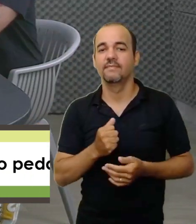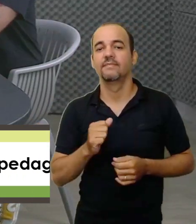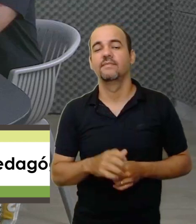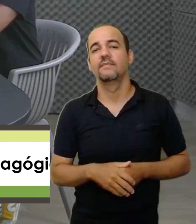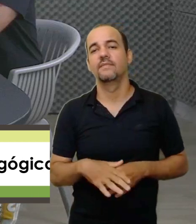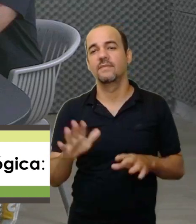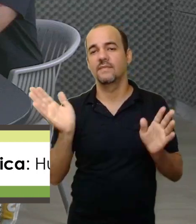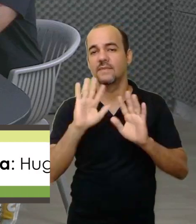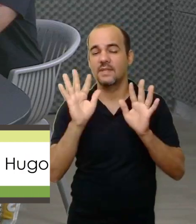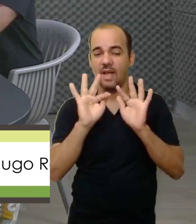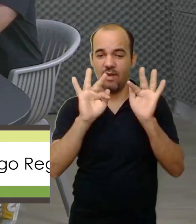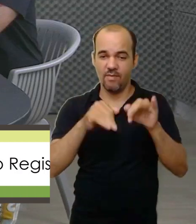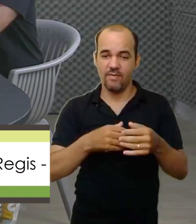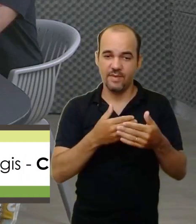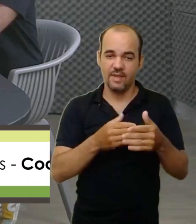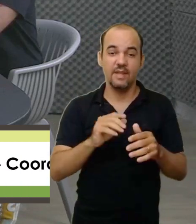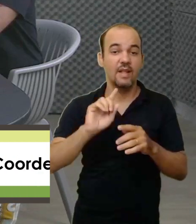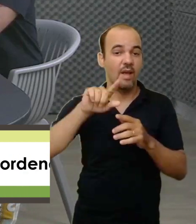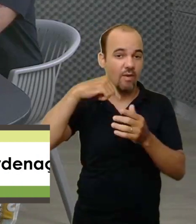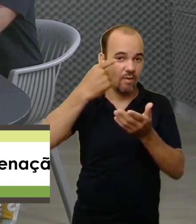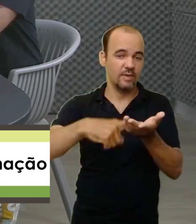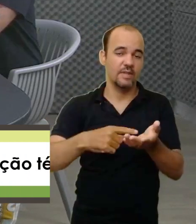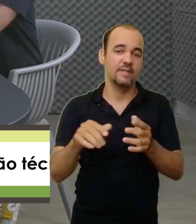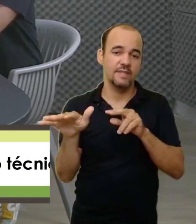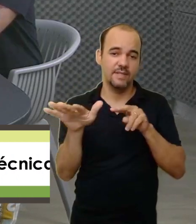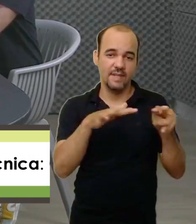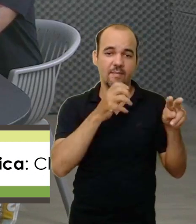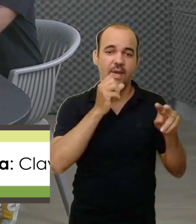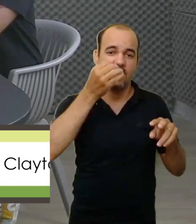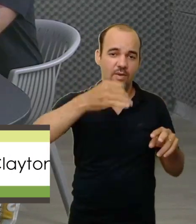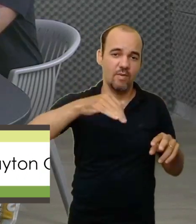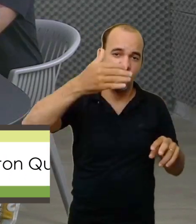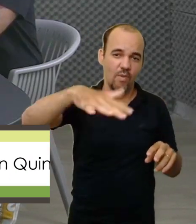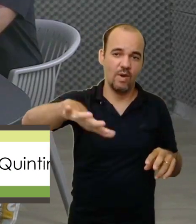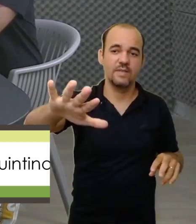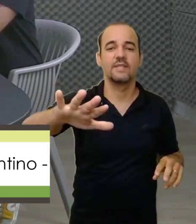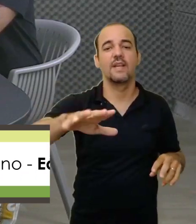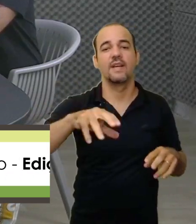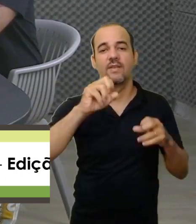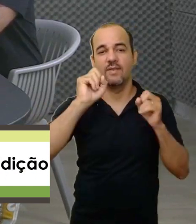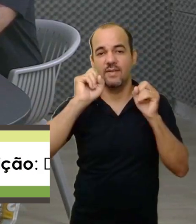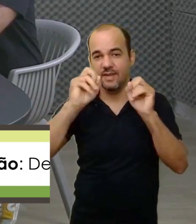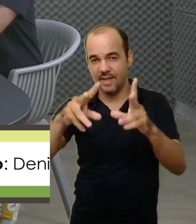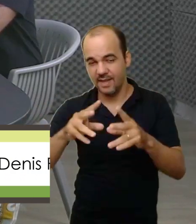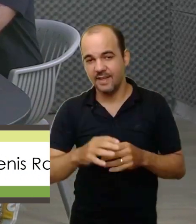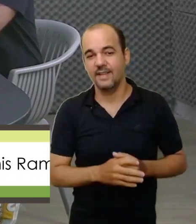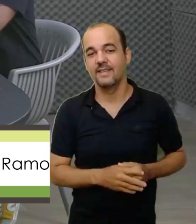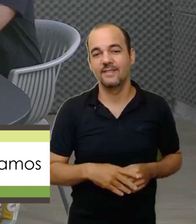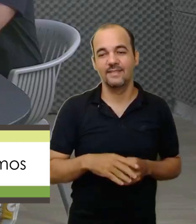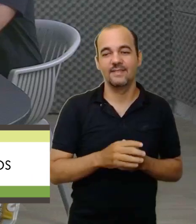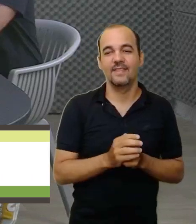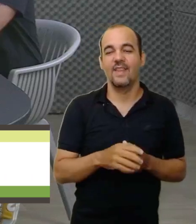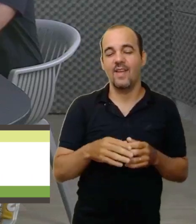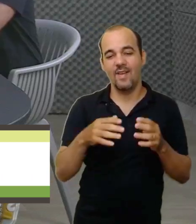mais Semana Oceânica, né? Você tá aqui com a gente ainda, né? Simbora. Não precisa ir pra casa não, a gente vai arrumar um colchãozinho pra você dormir por aqui.